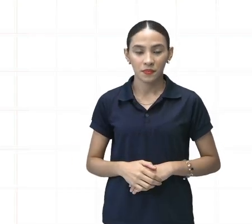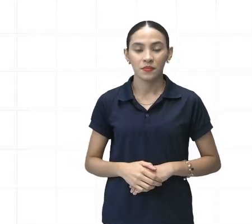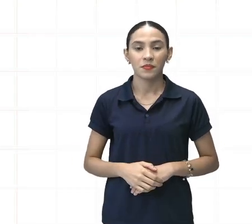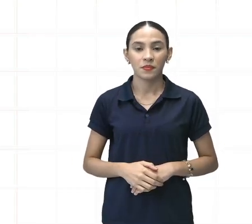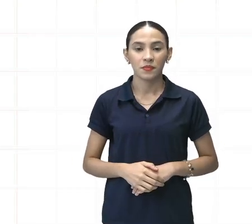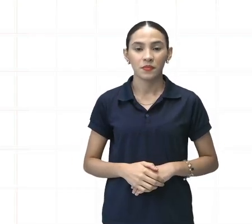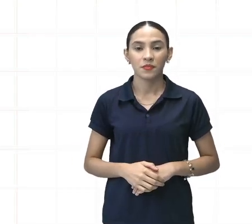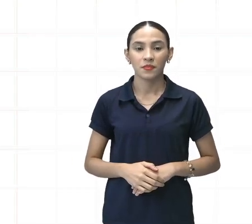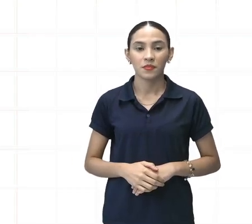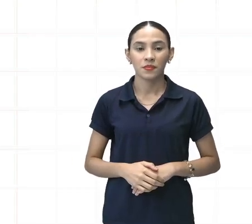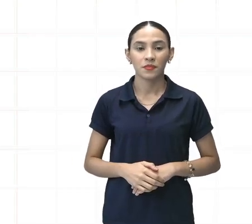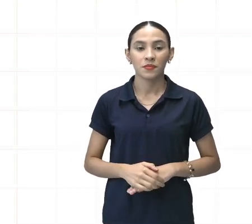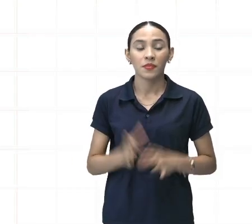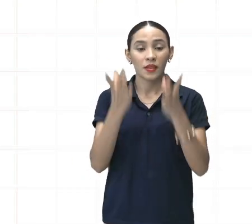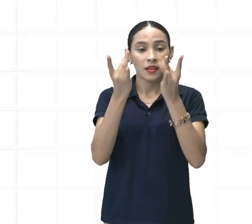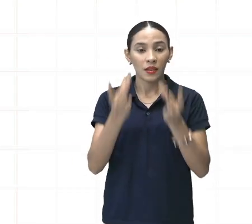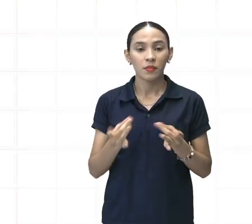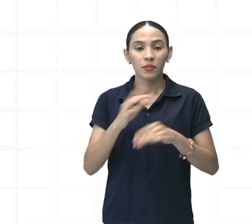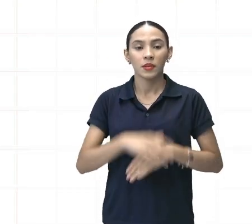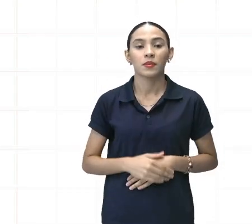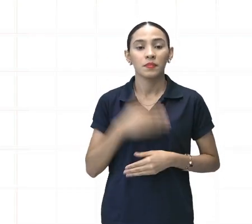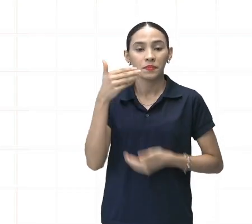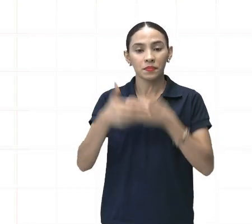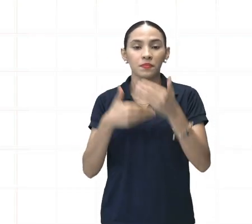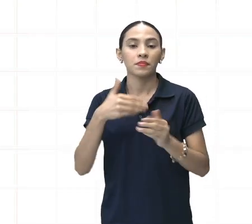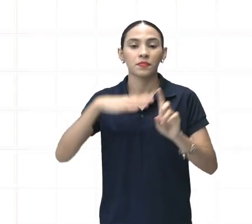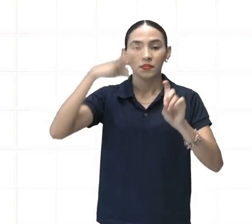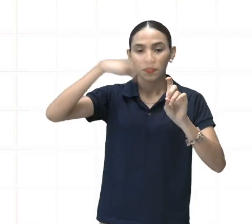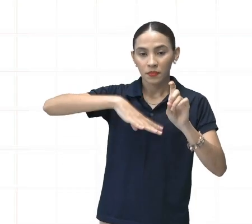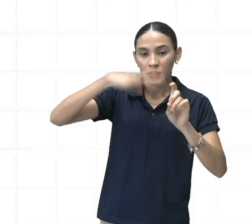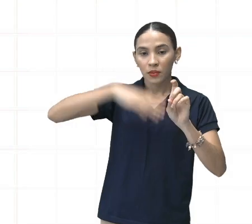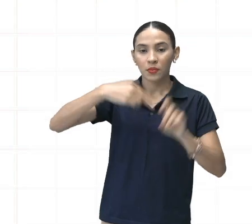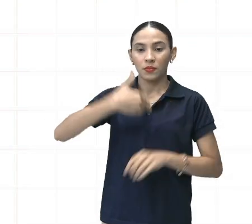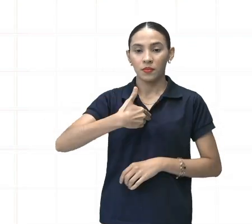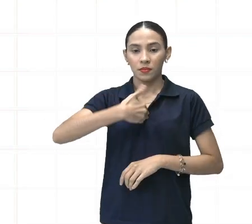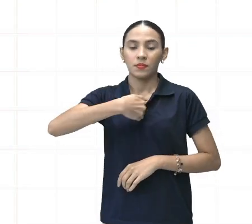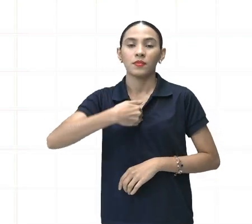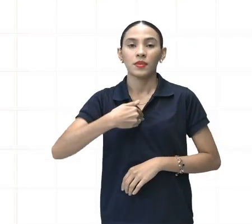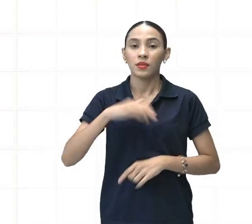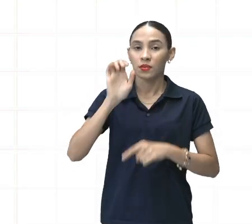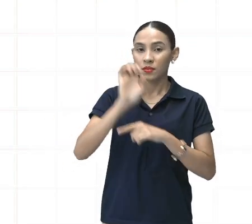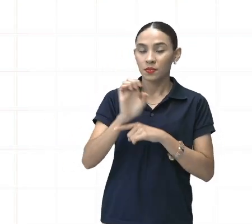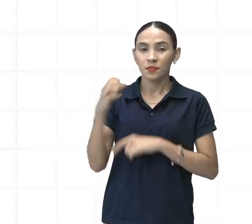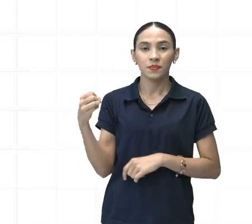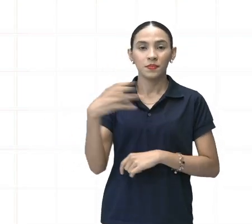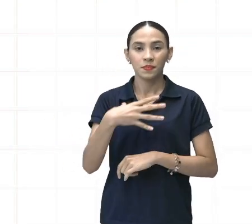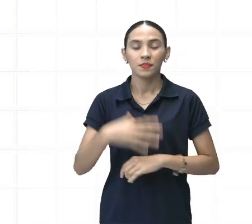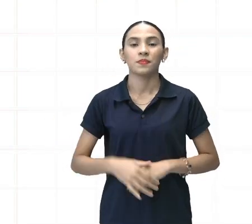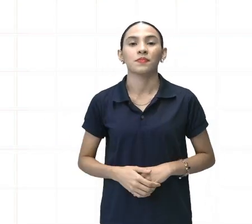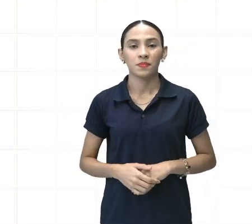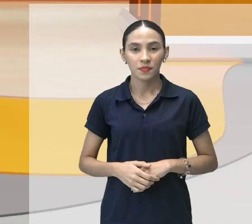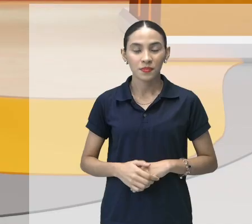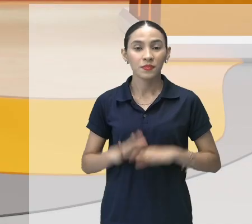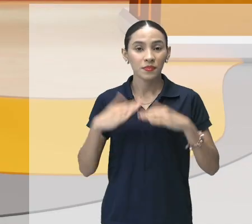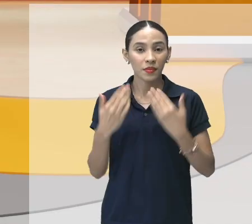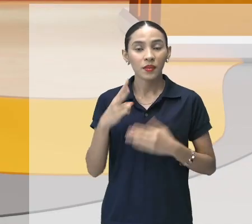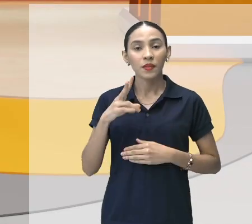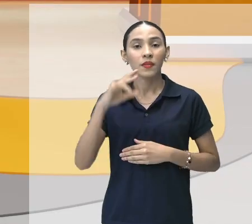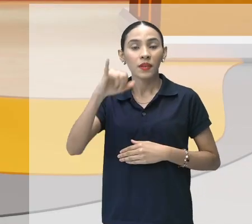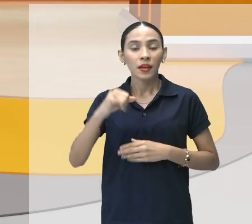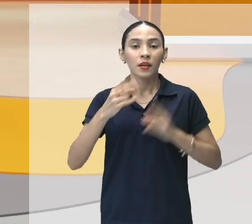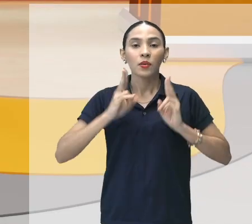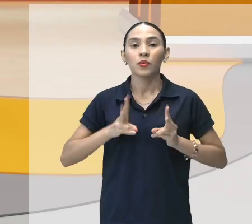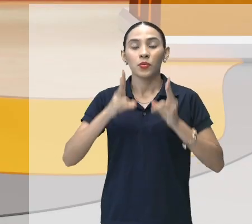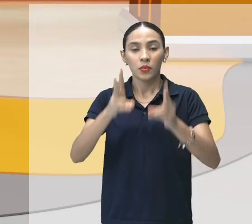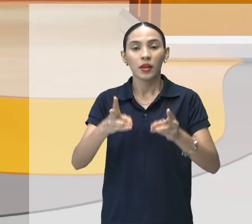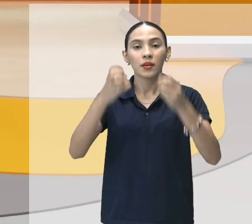suas contradições. Detalhamento, a construção do mito de Getúlio Vargas, o Estado Novo. A gente vai, então,